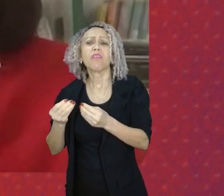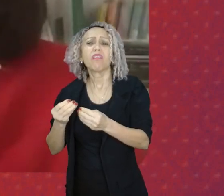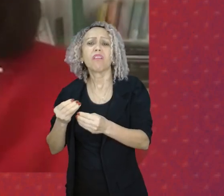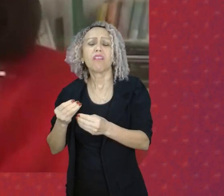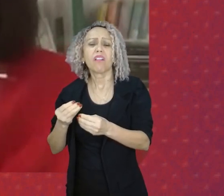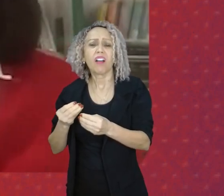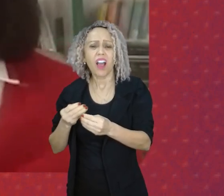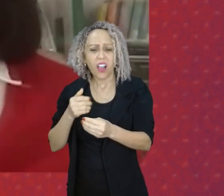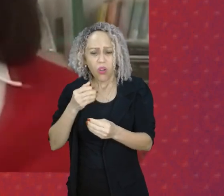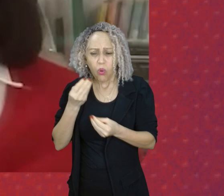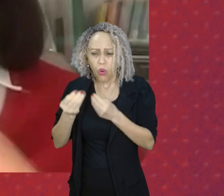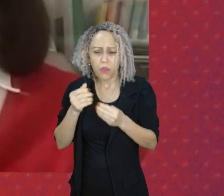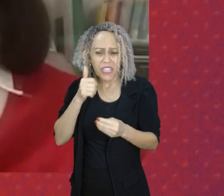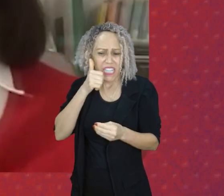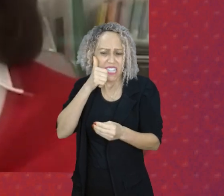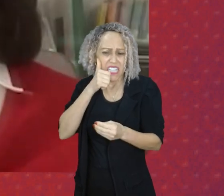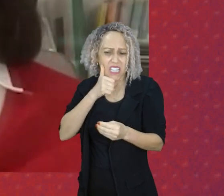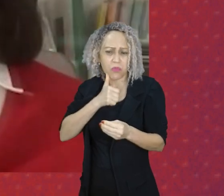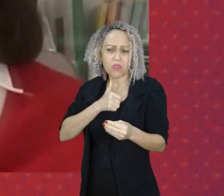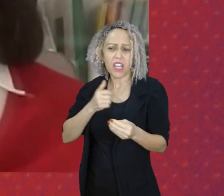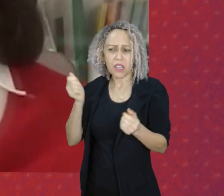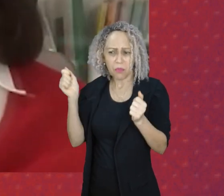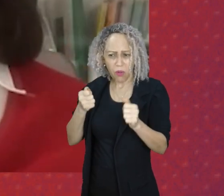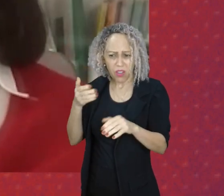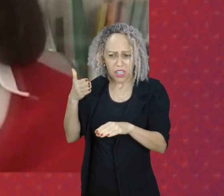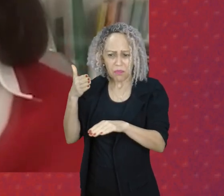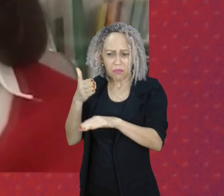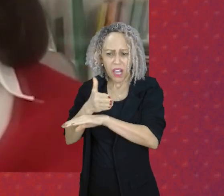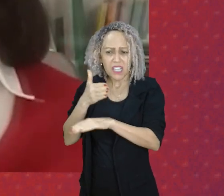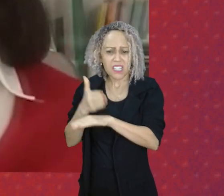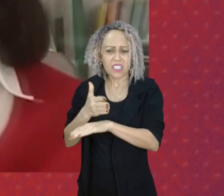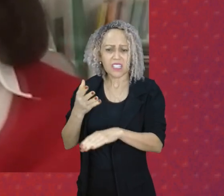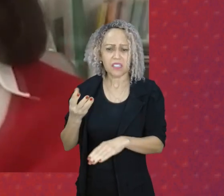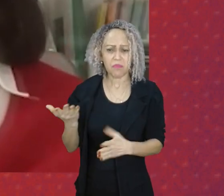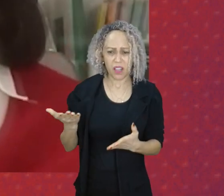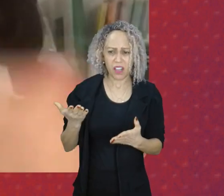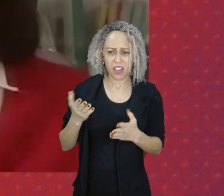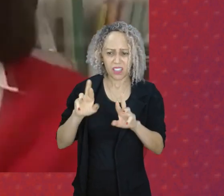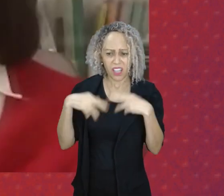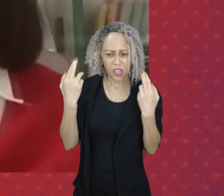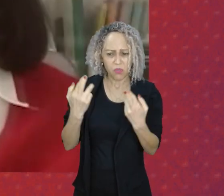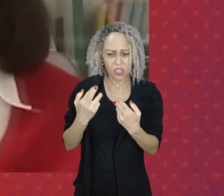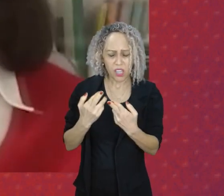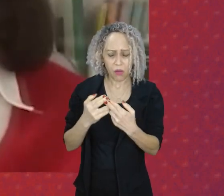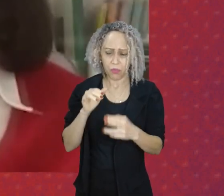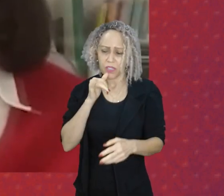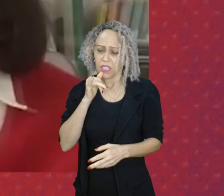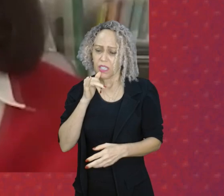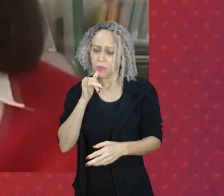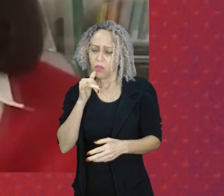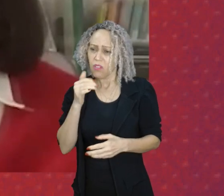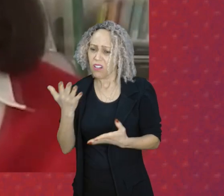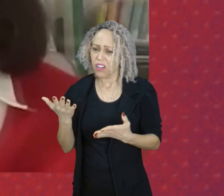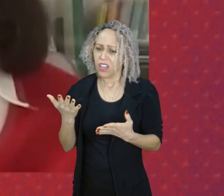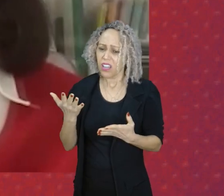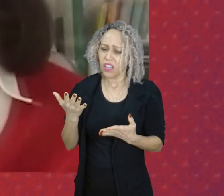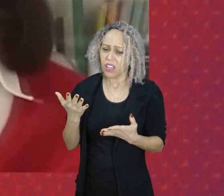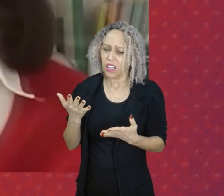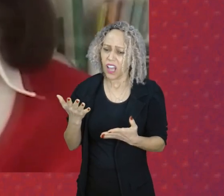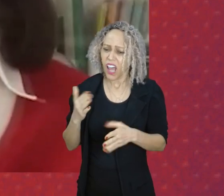apoio para tratar dos filhos, para que as crianças tenham alguma atividade, ou se você faz na região, isso também tem que